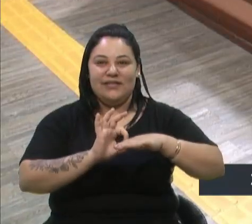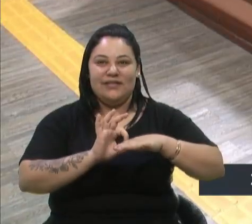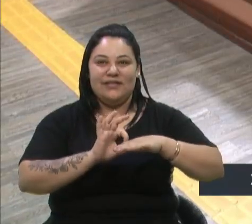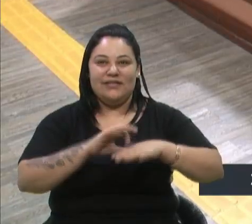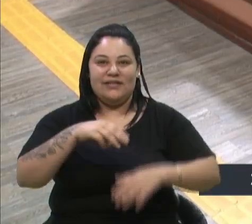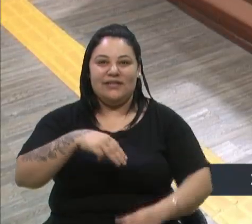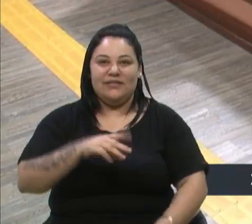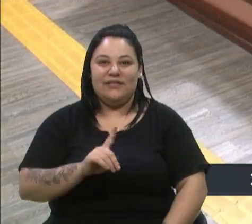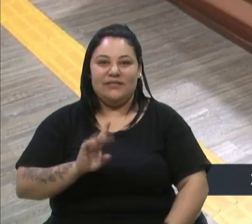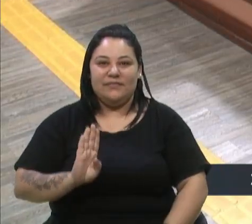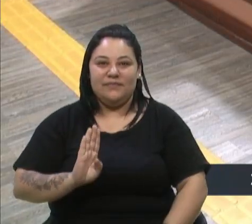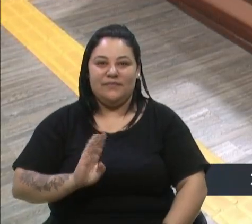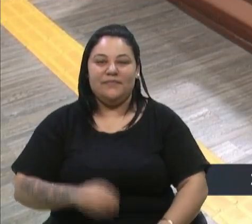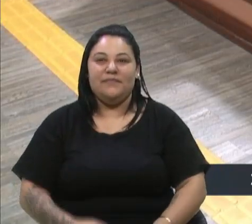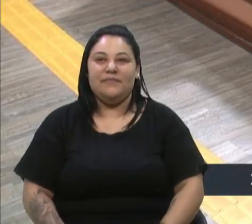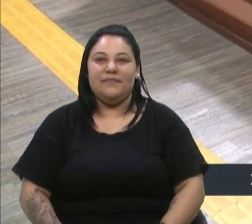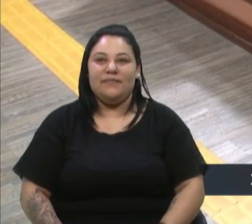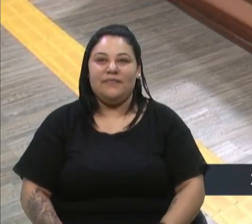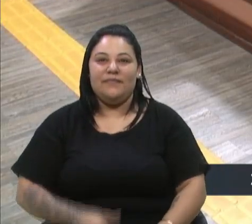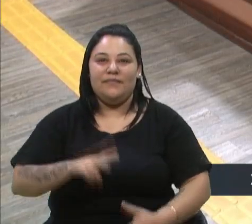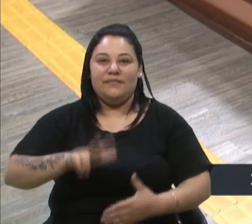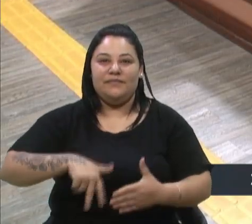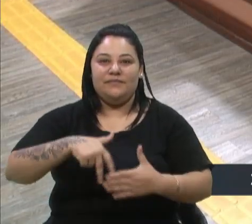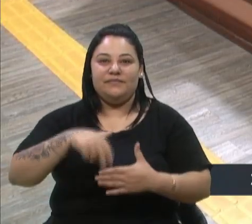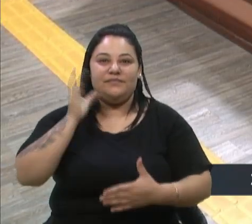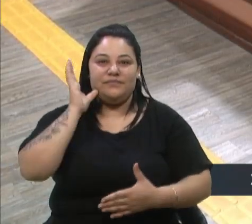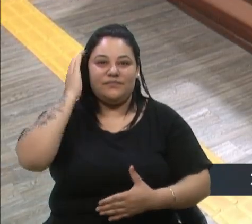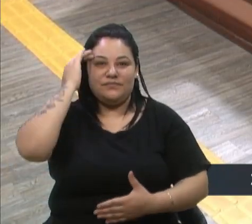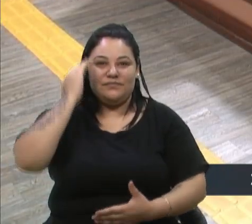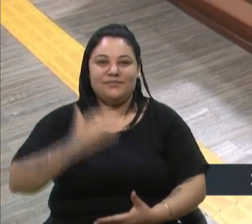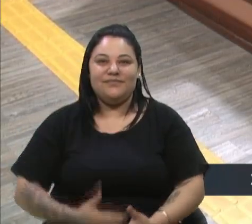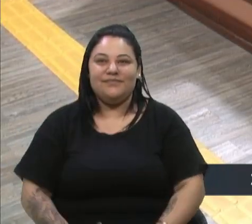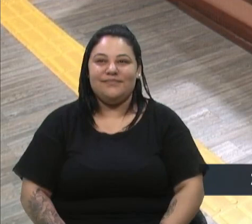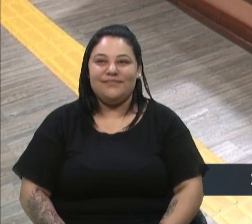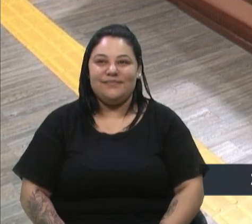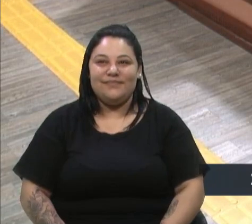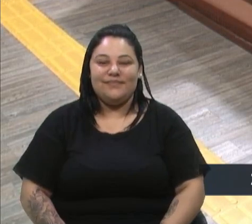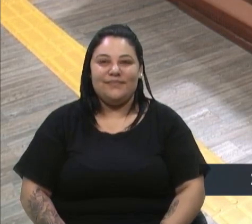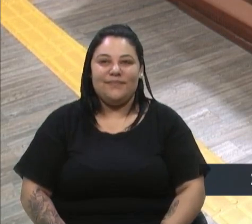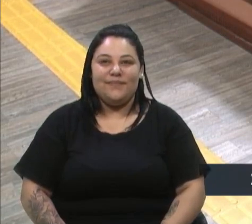MDB. Na tribuna, Felipe João Glememeyer.